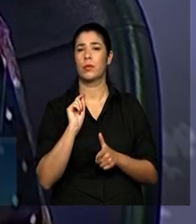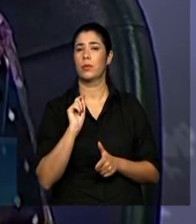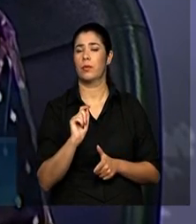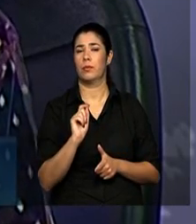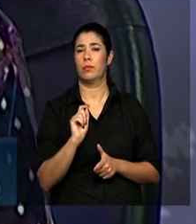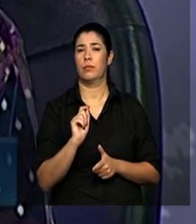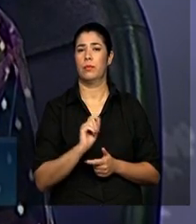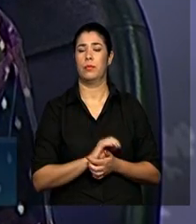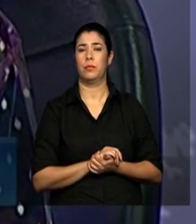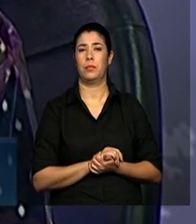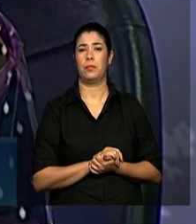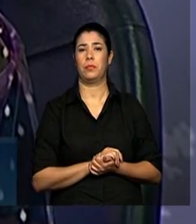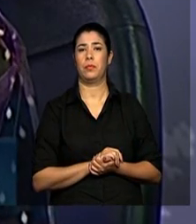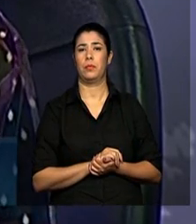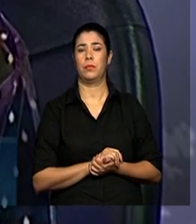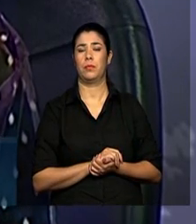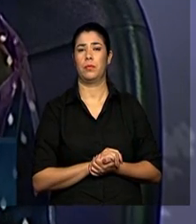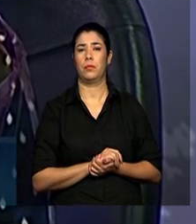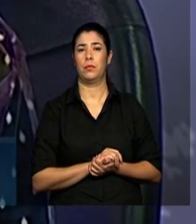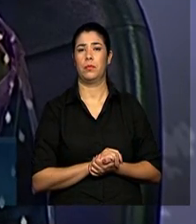era